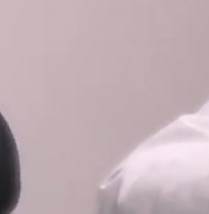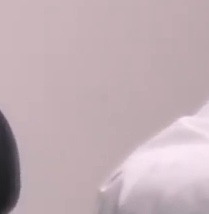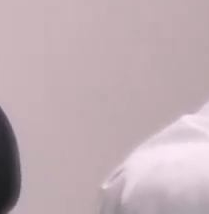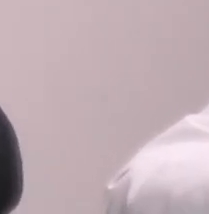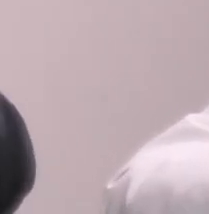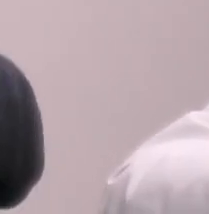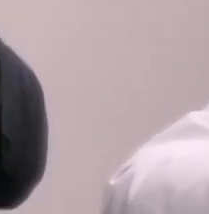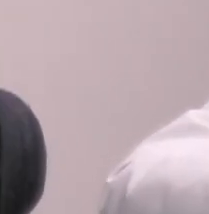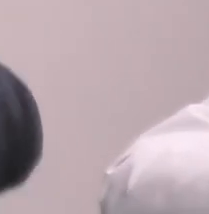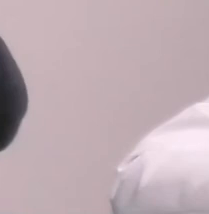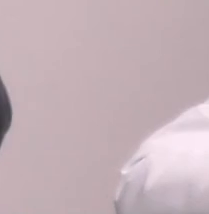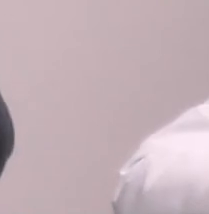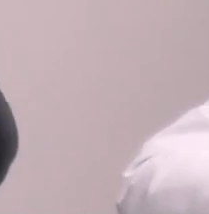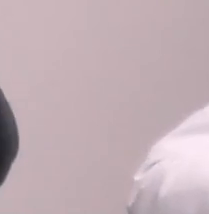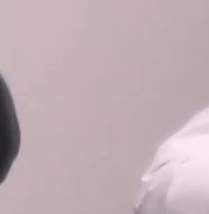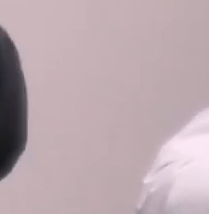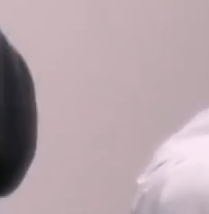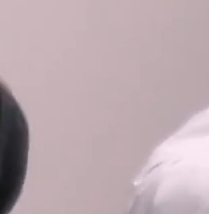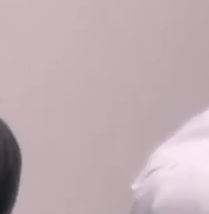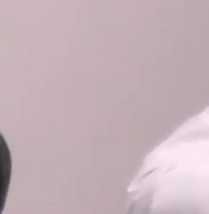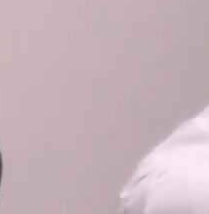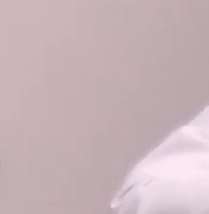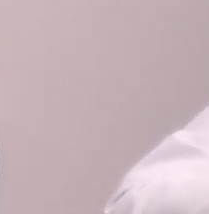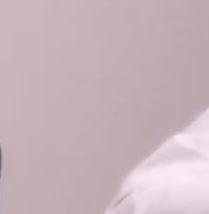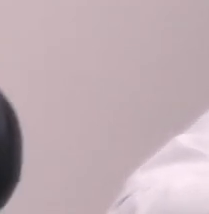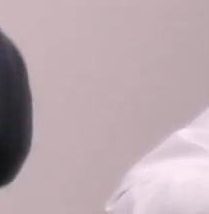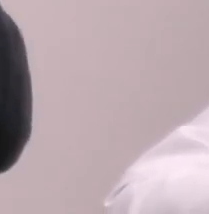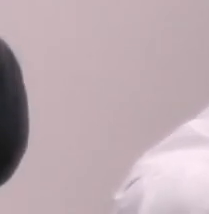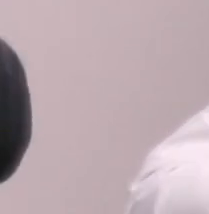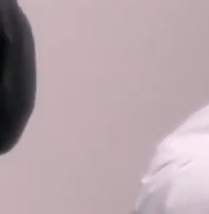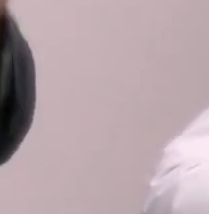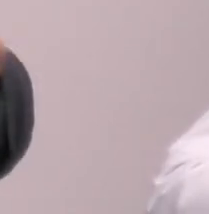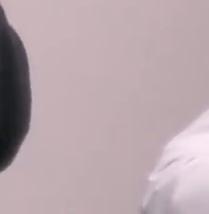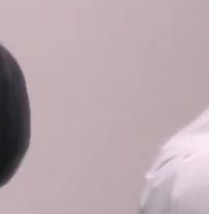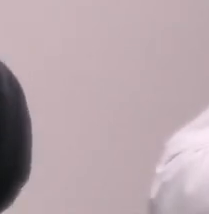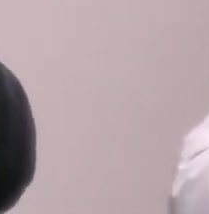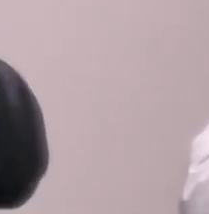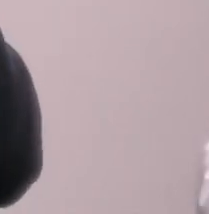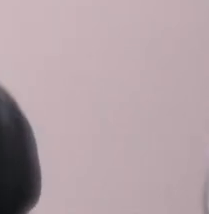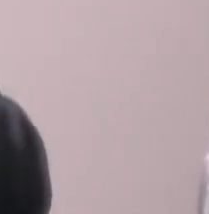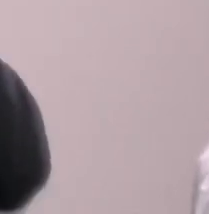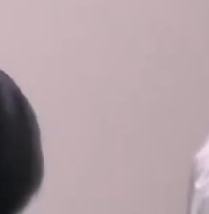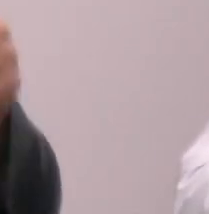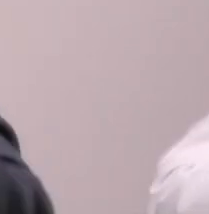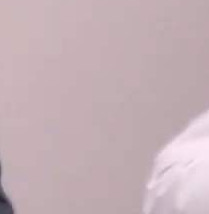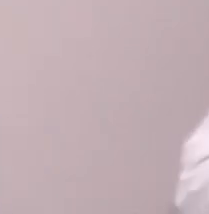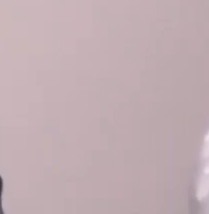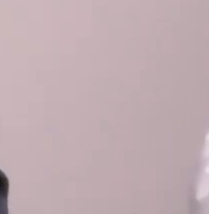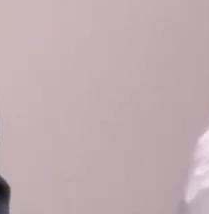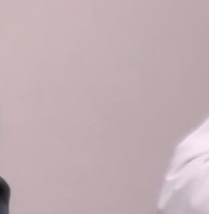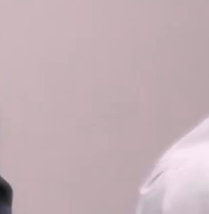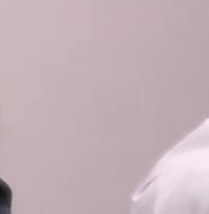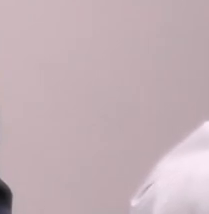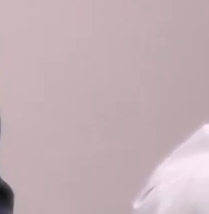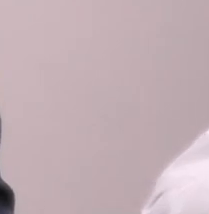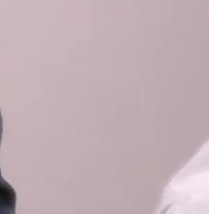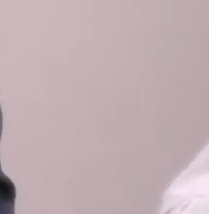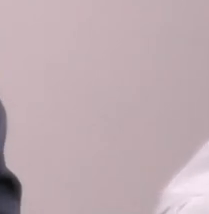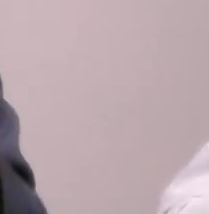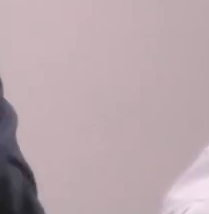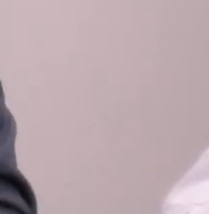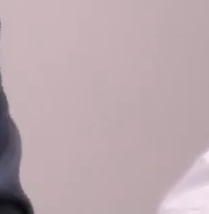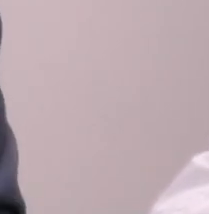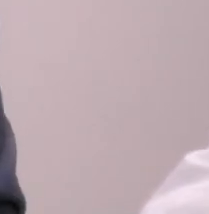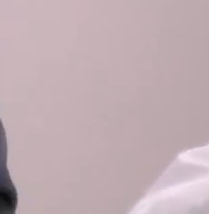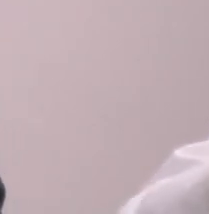princípio para que o caminho que a gente seguisse fosse outro, fosse o de ter conseguido transformar a UESO numa universidade.